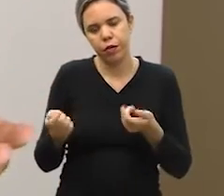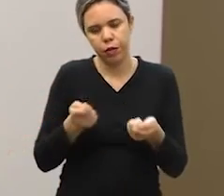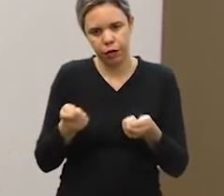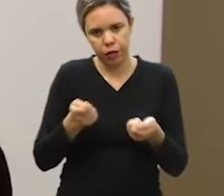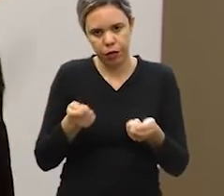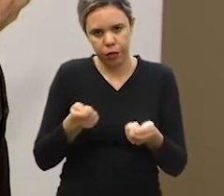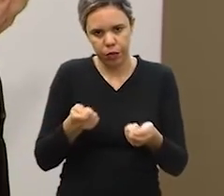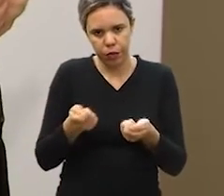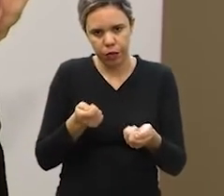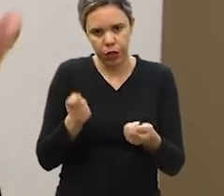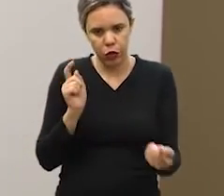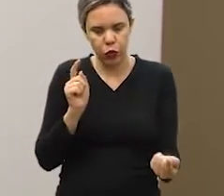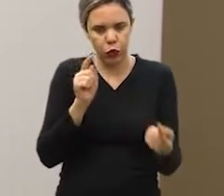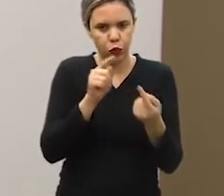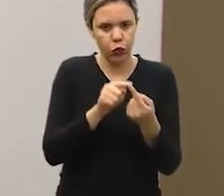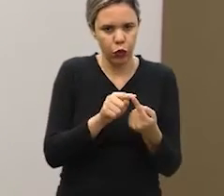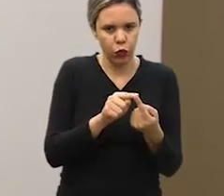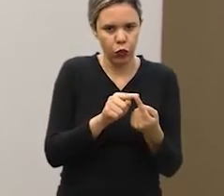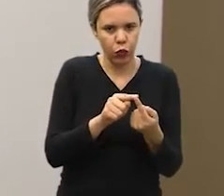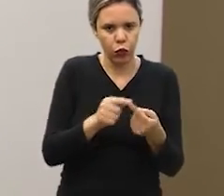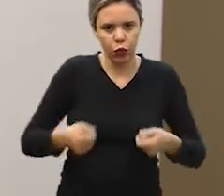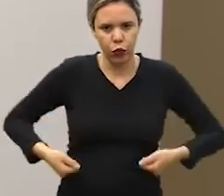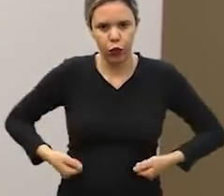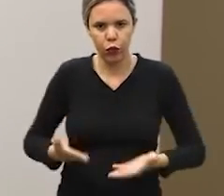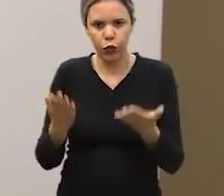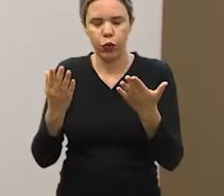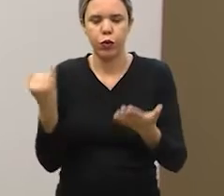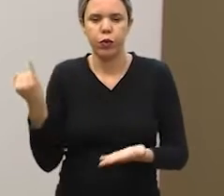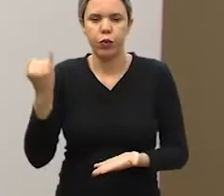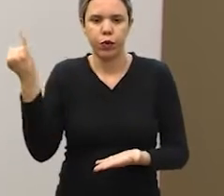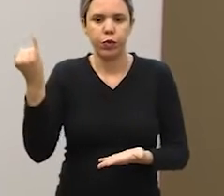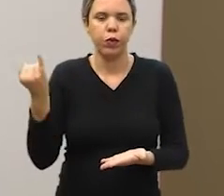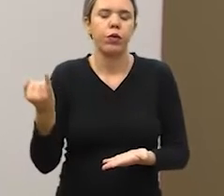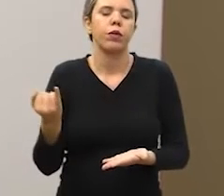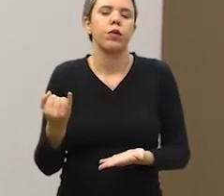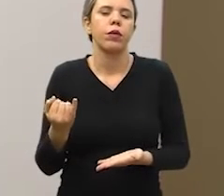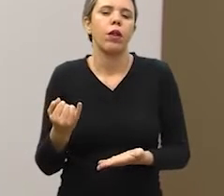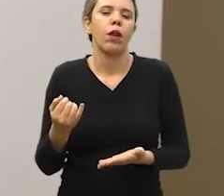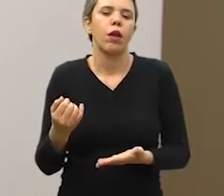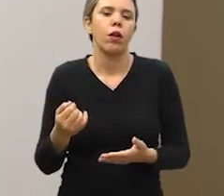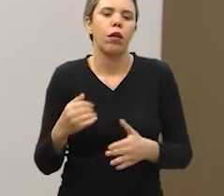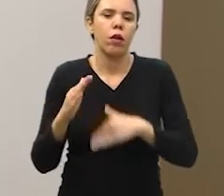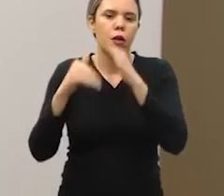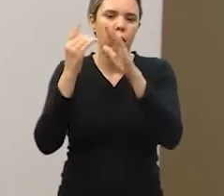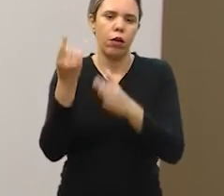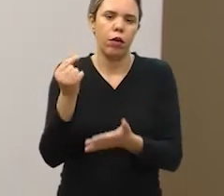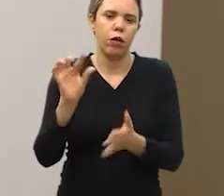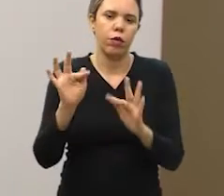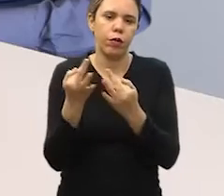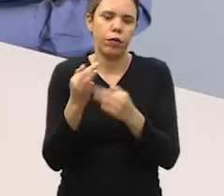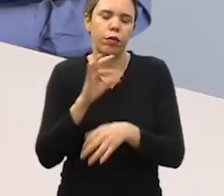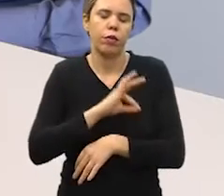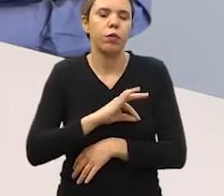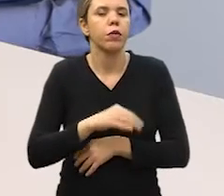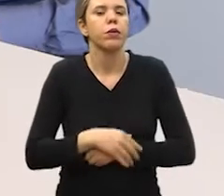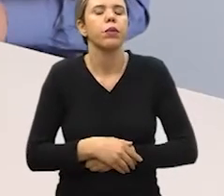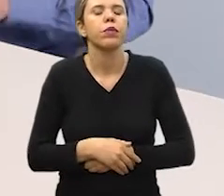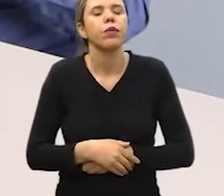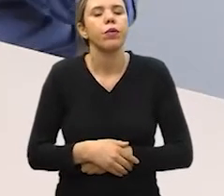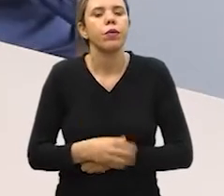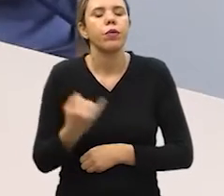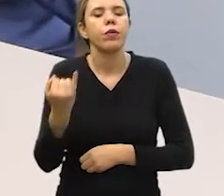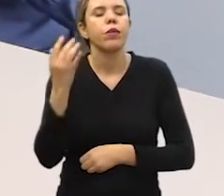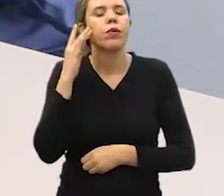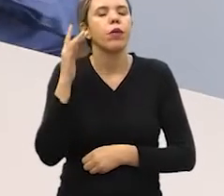equilíbrio entre objetivos e gastos é muito importante na hora de construir um orçamento familiar. E